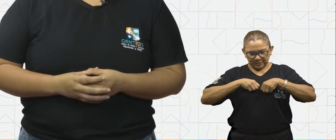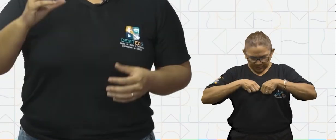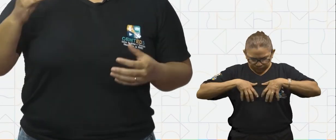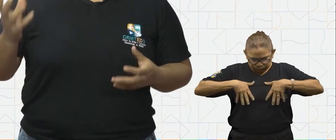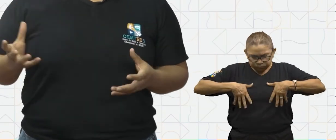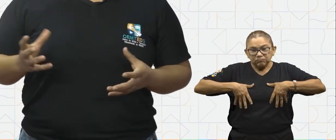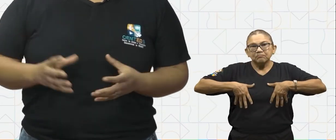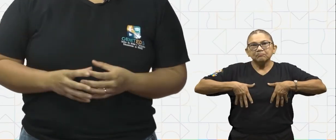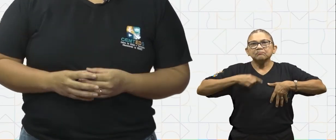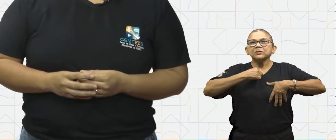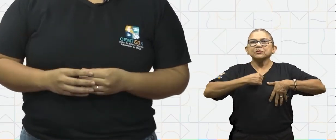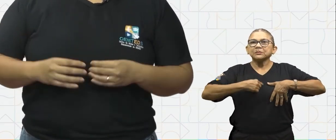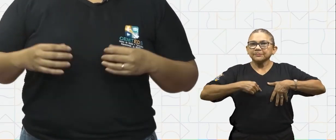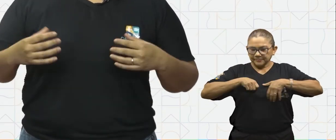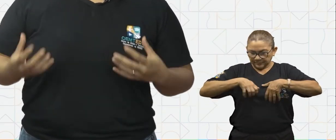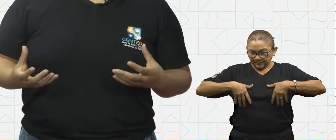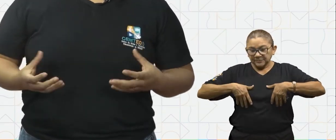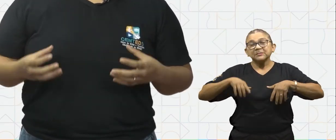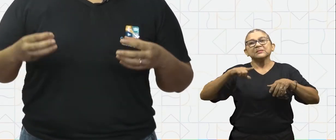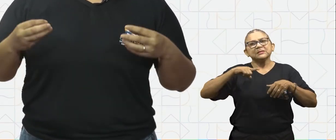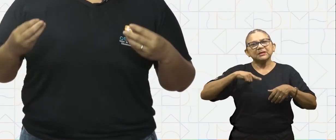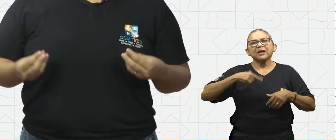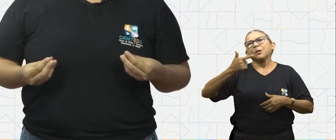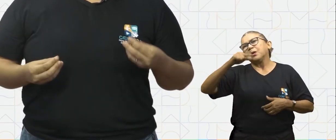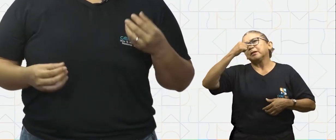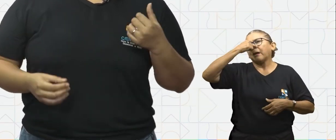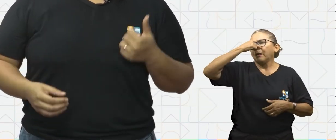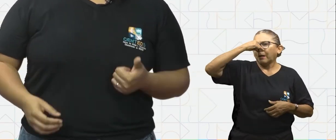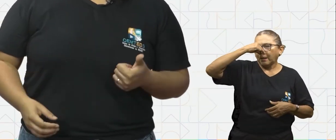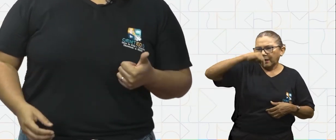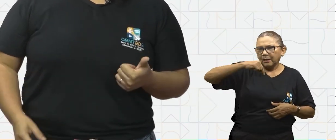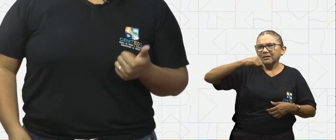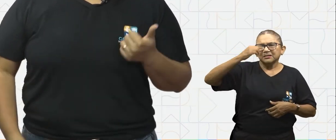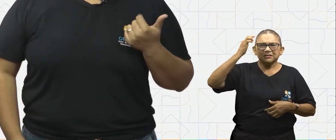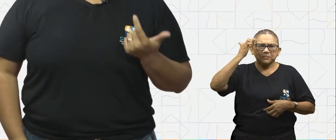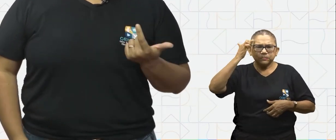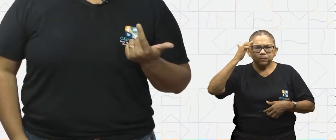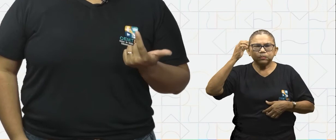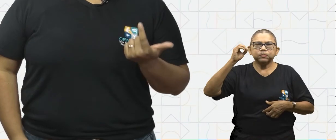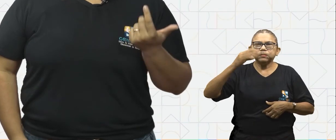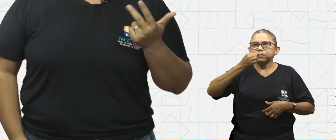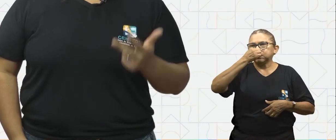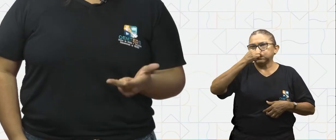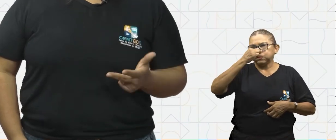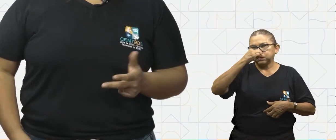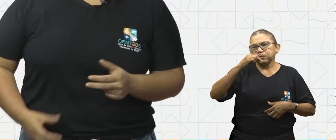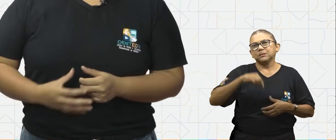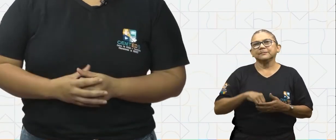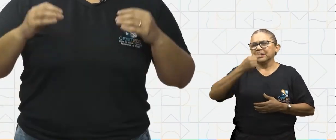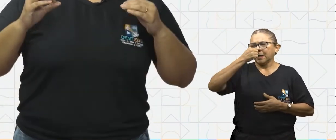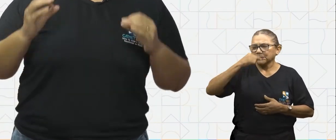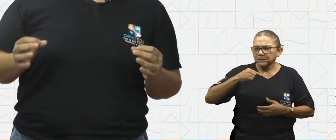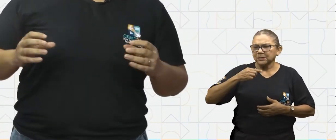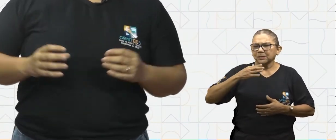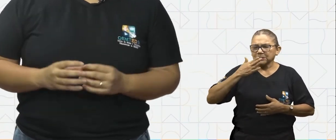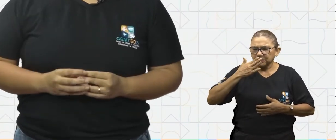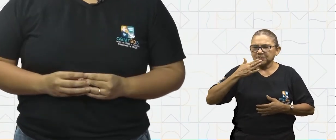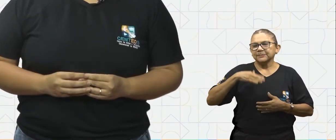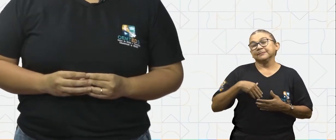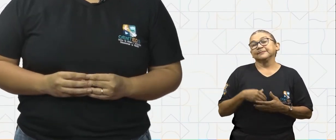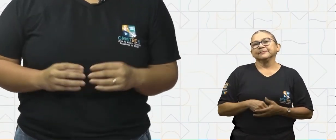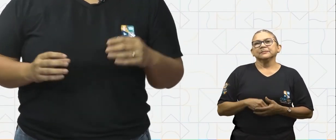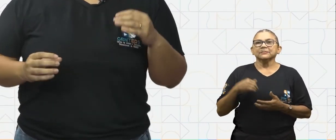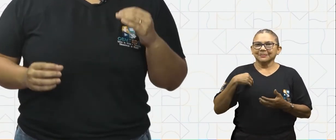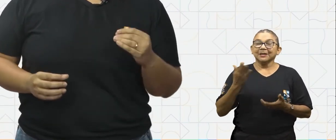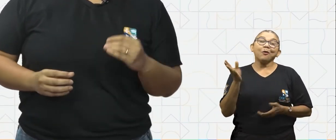brônquios. Já exemplos de doenças crônicas são sinusite, asma e rinite crônica. Vamos testar